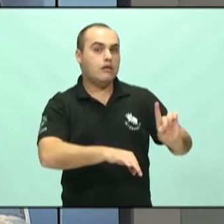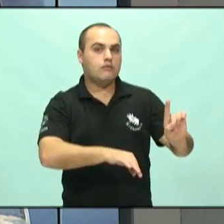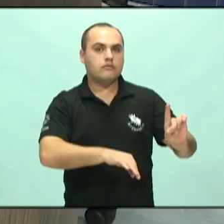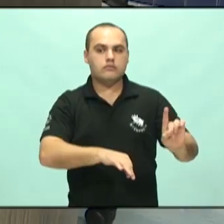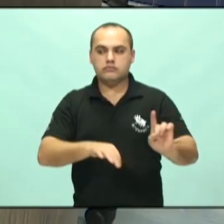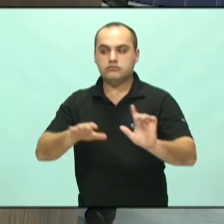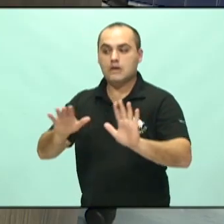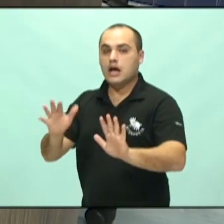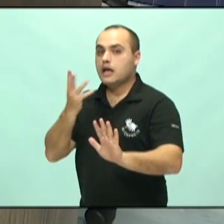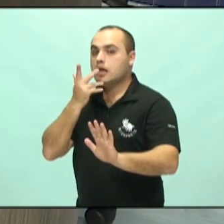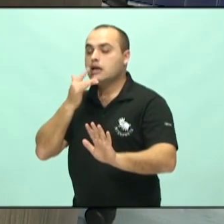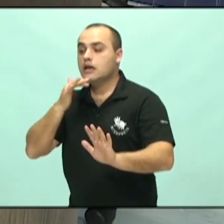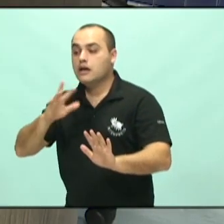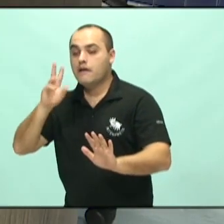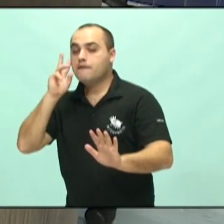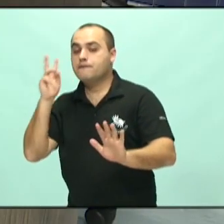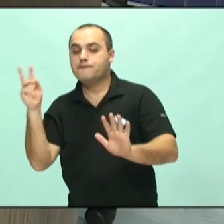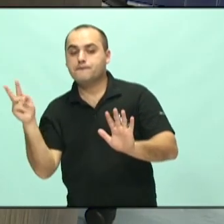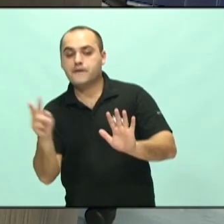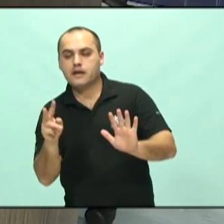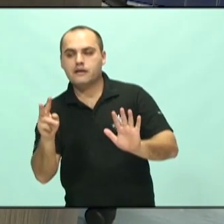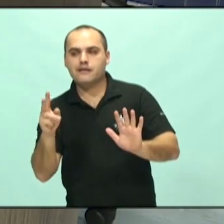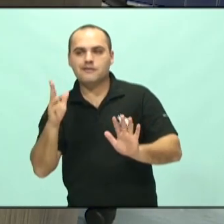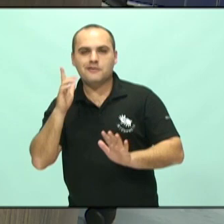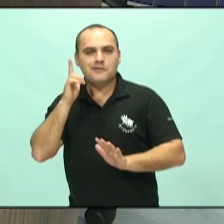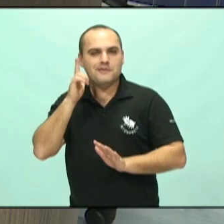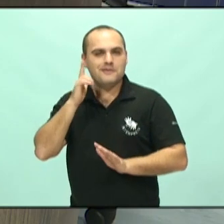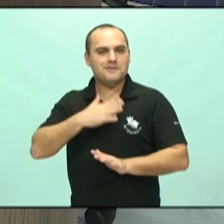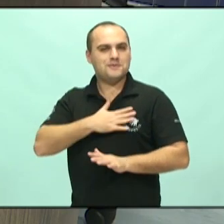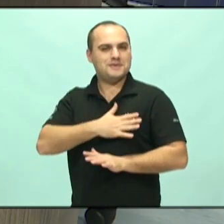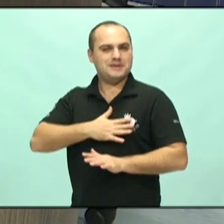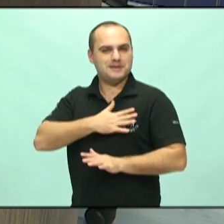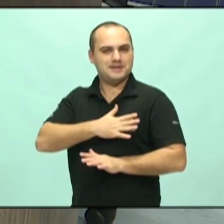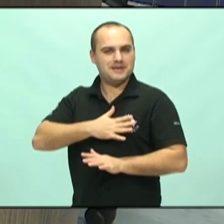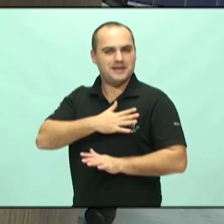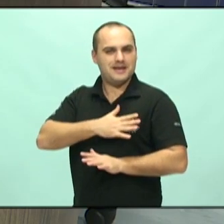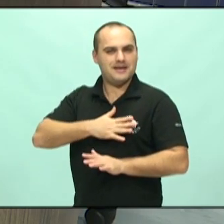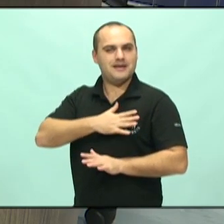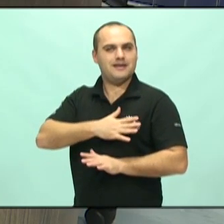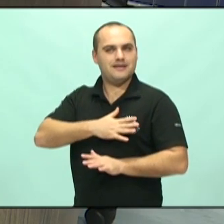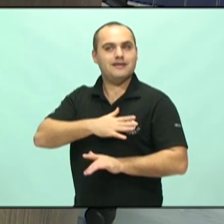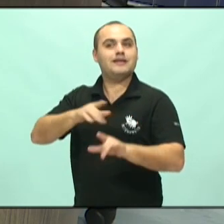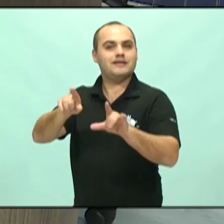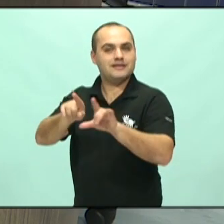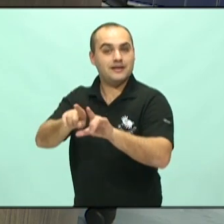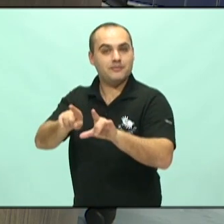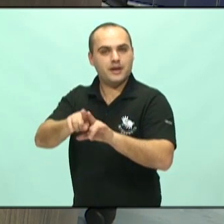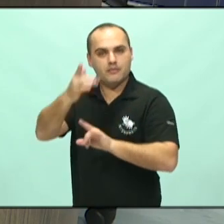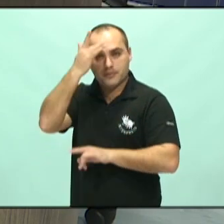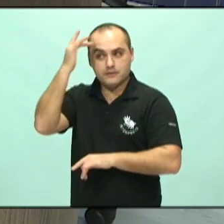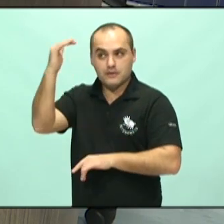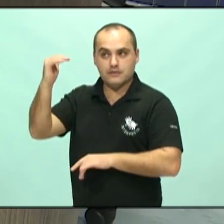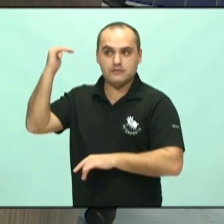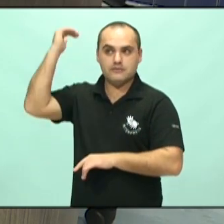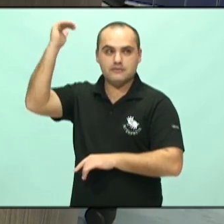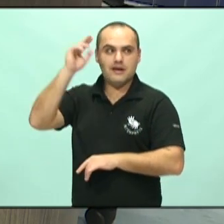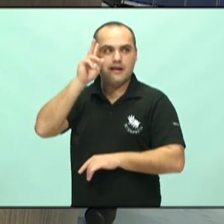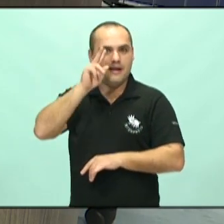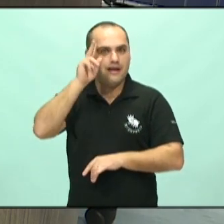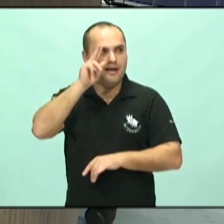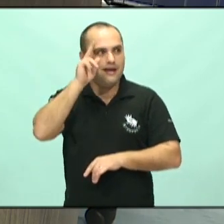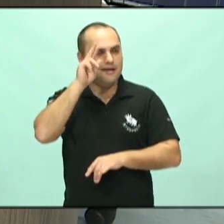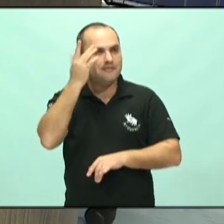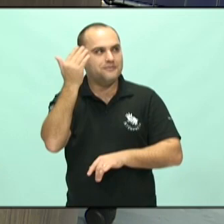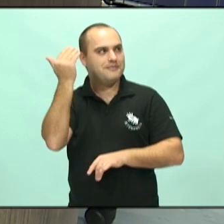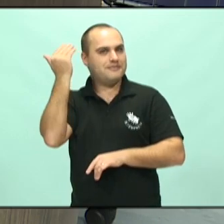criança assista, ela seja tocada, mas que a tua infância também seja tocada. Também ressurja. Entendeu?